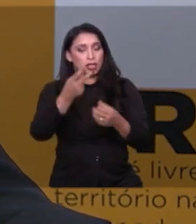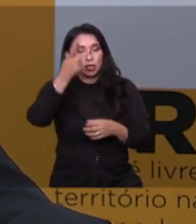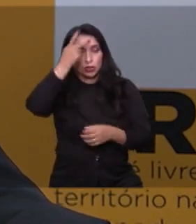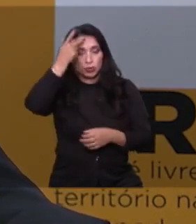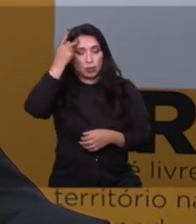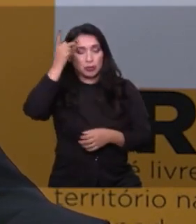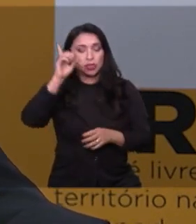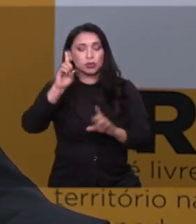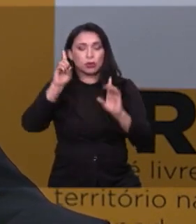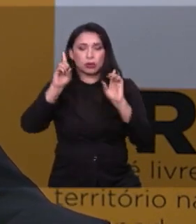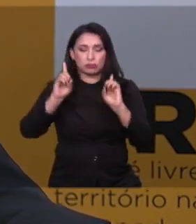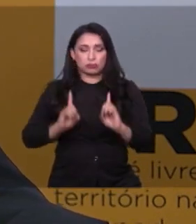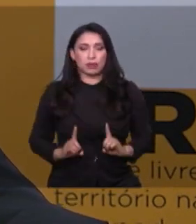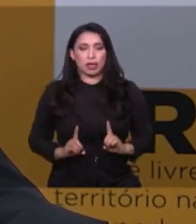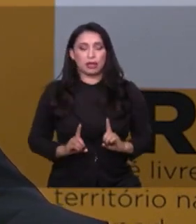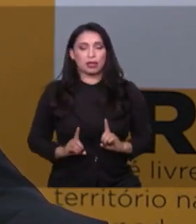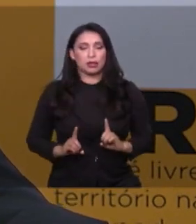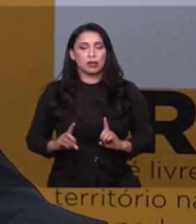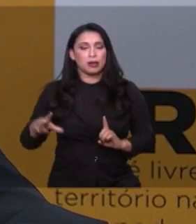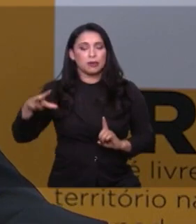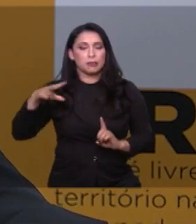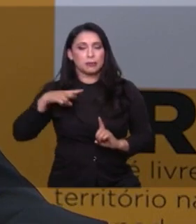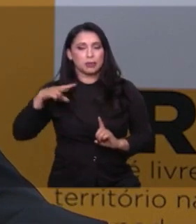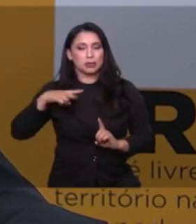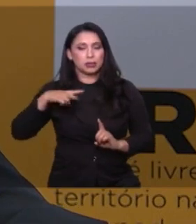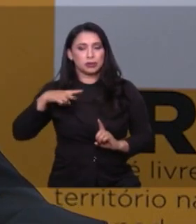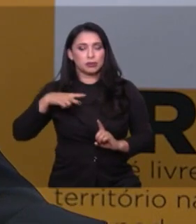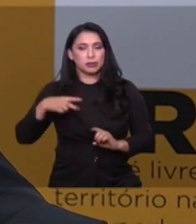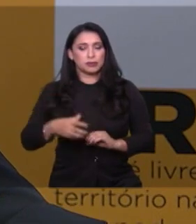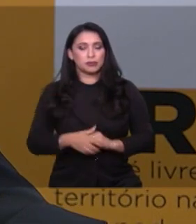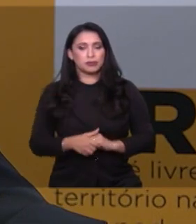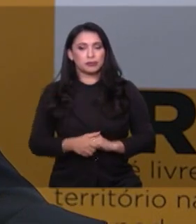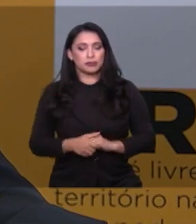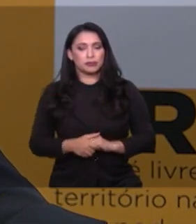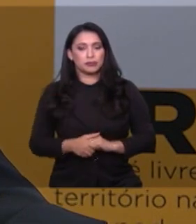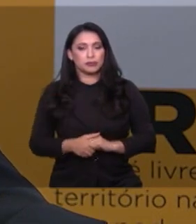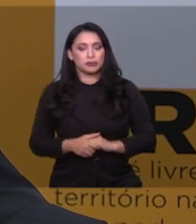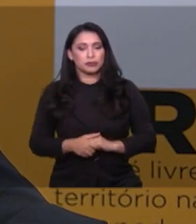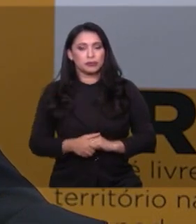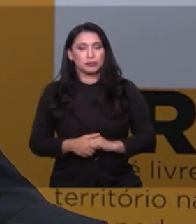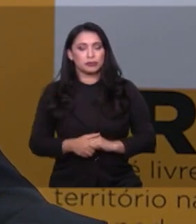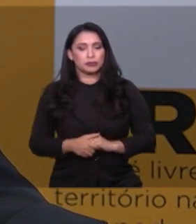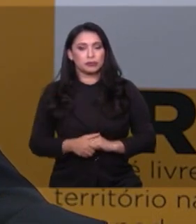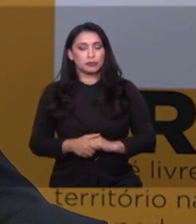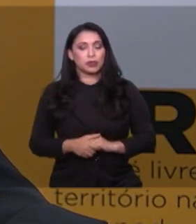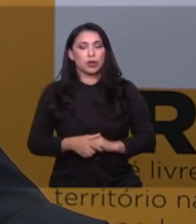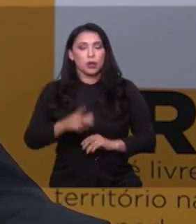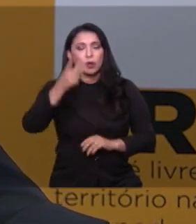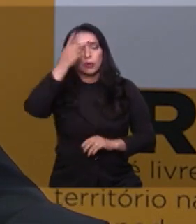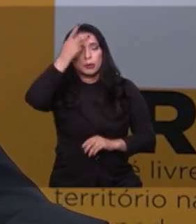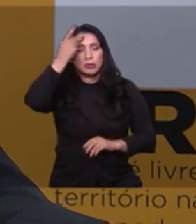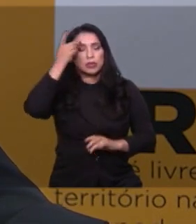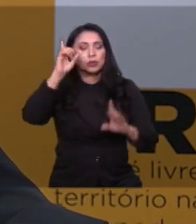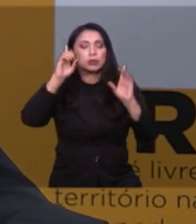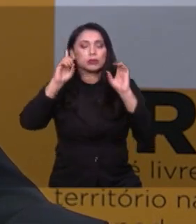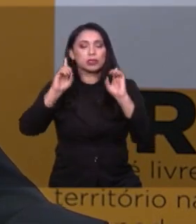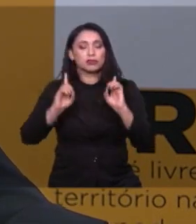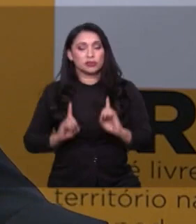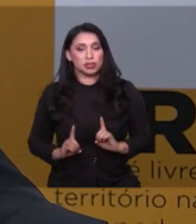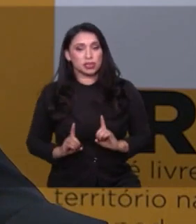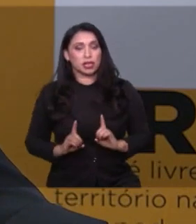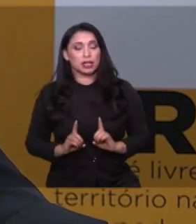PCD, na área privada, tá? É uma pessoa que tinha uma pessoa com deficiência e, no